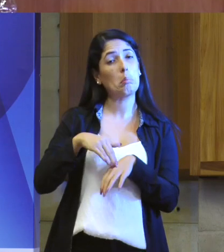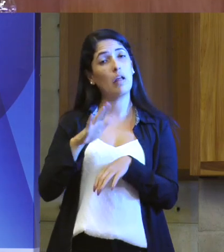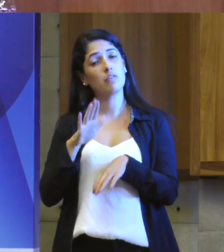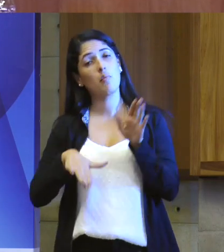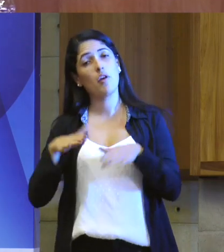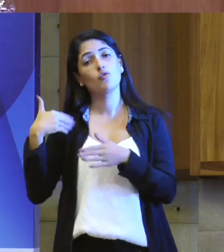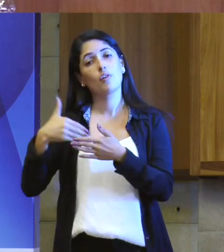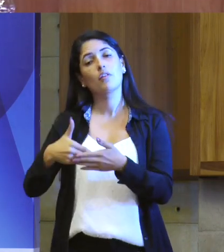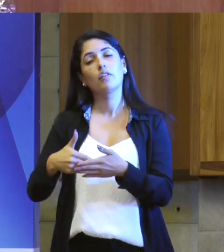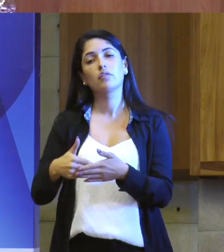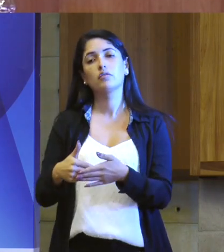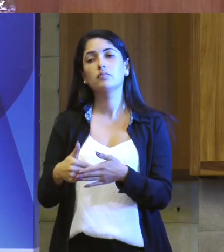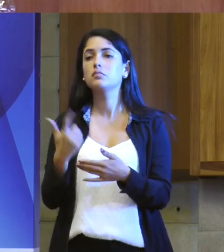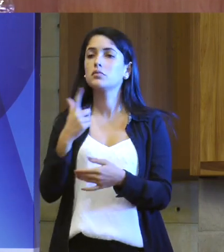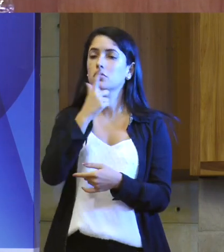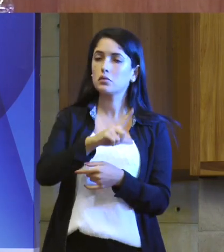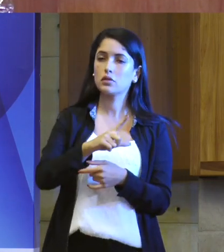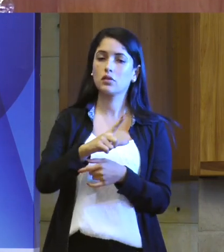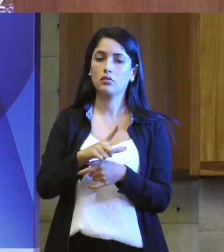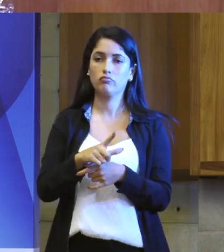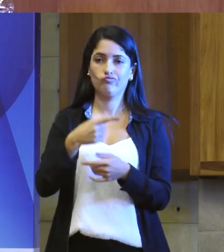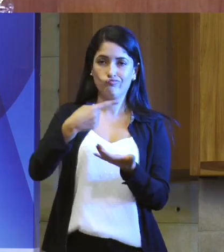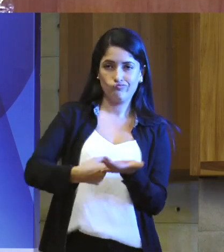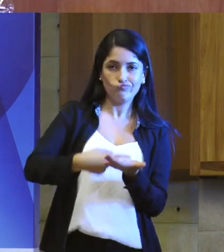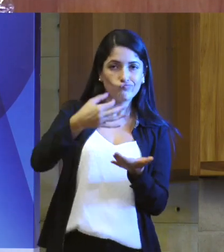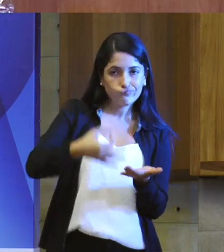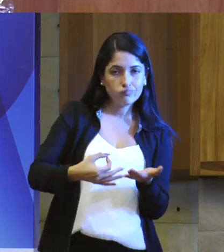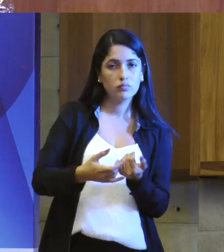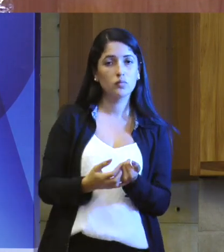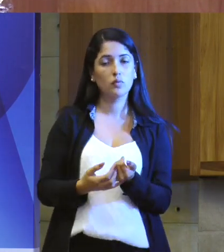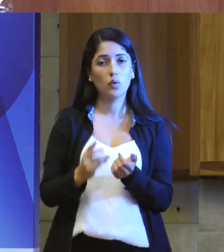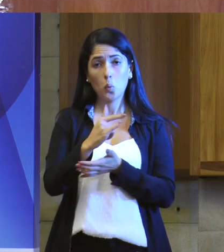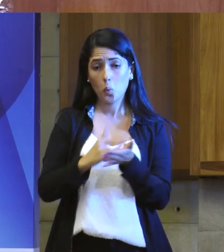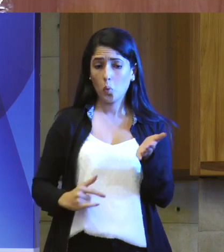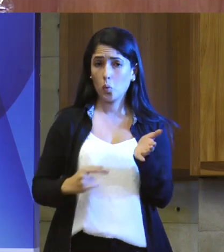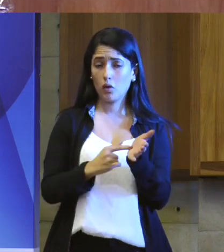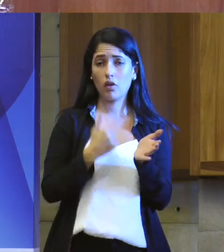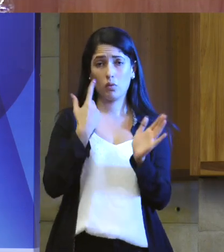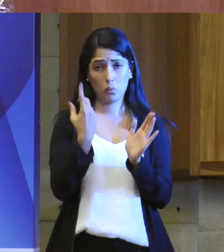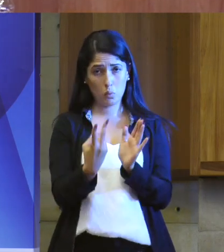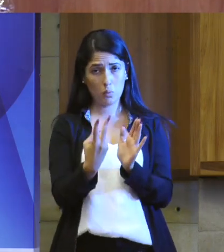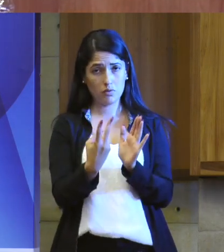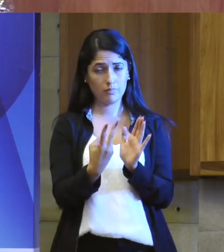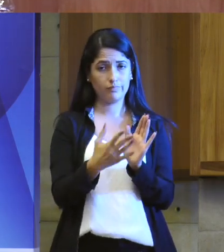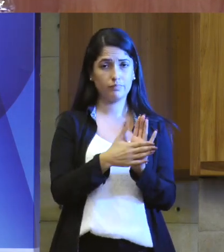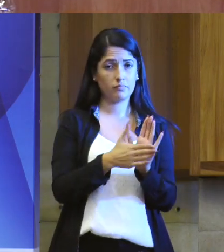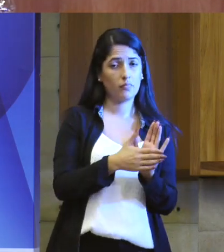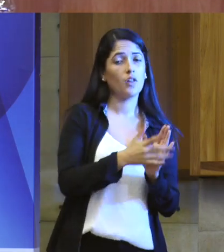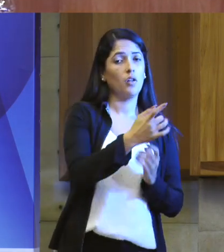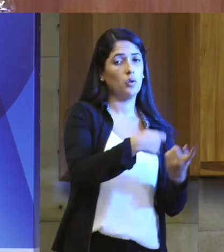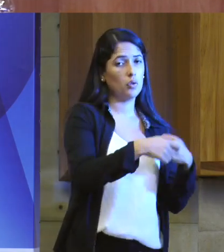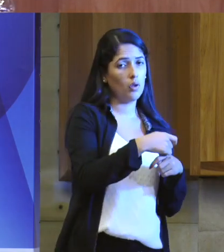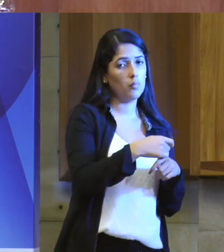depende do processo é de ratificação e o acordo ele tem duas partes ele tem uma parte econômica comercial